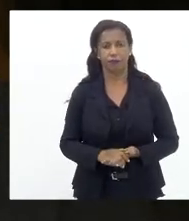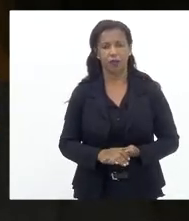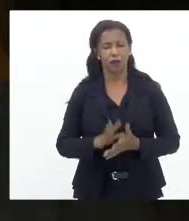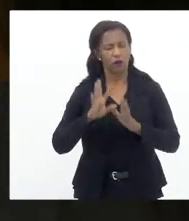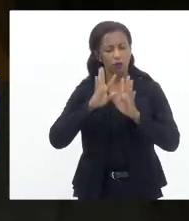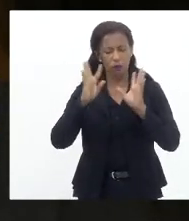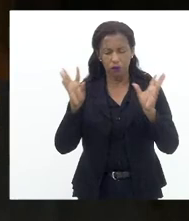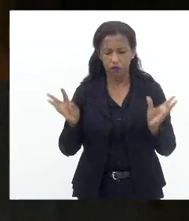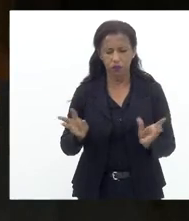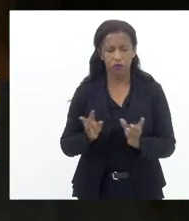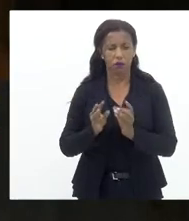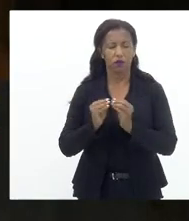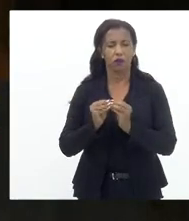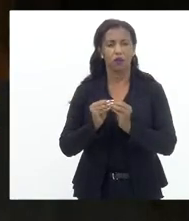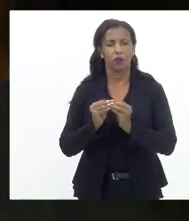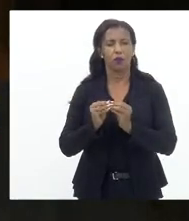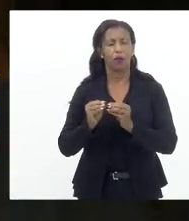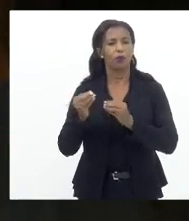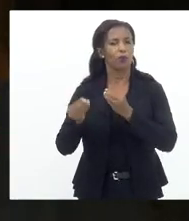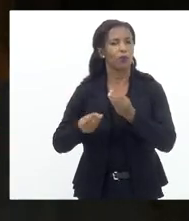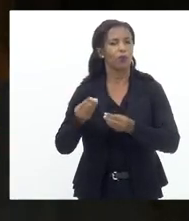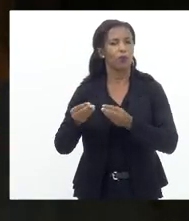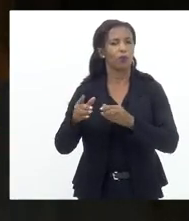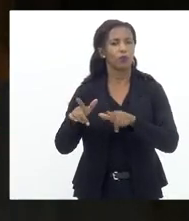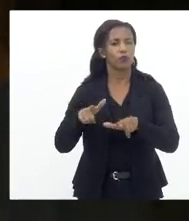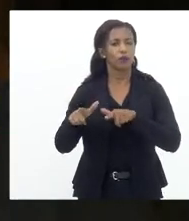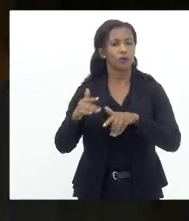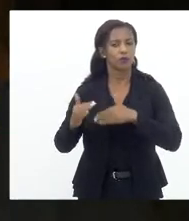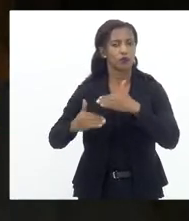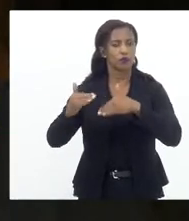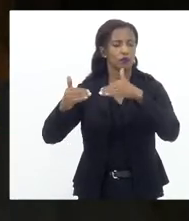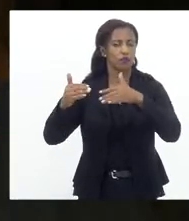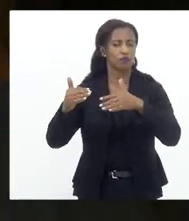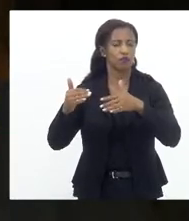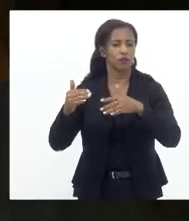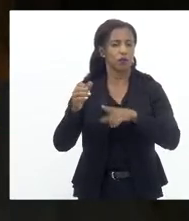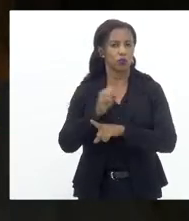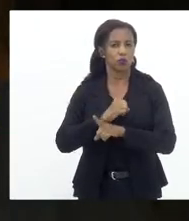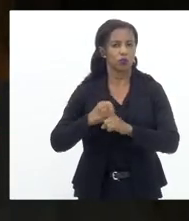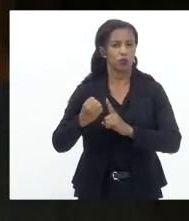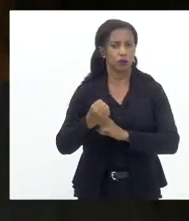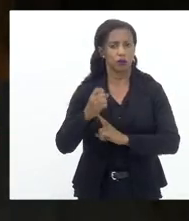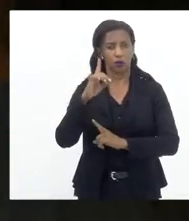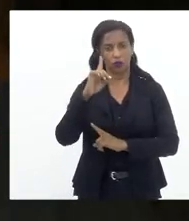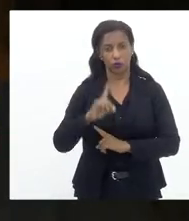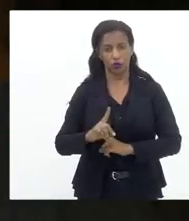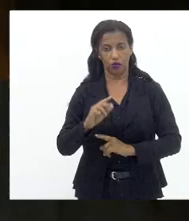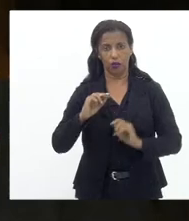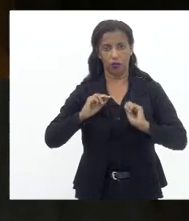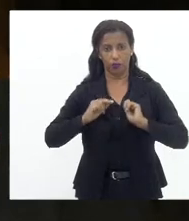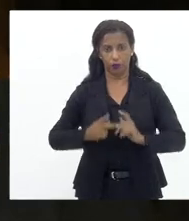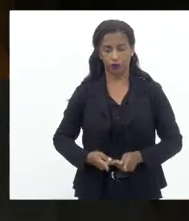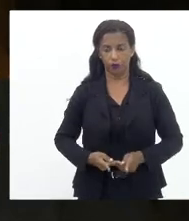tão complexa como ela pasta de Desenvolvimento Social e direitos humanos durante os seis meses